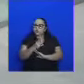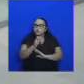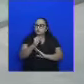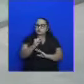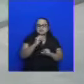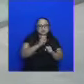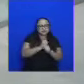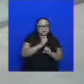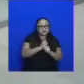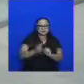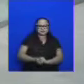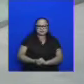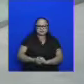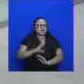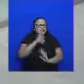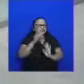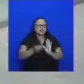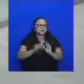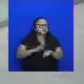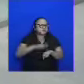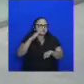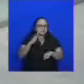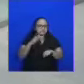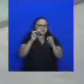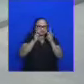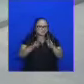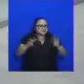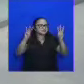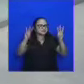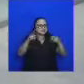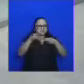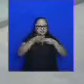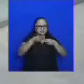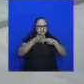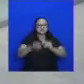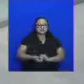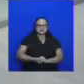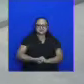se o prêmio está acumulado. Tudo isso e muito mais através do site da Caixa.